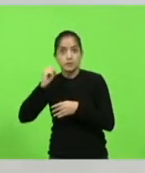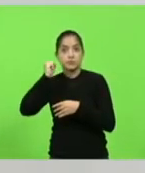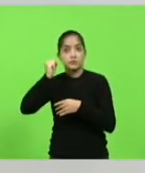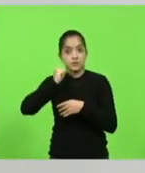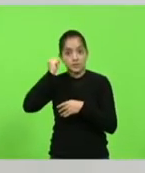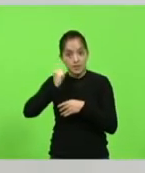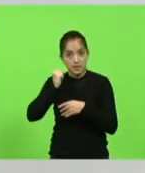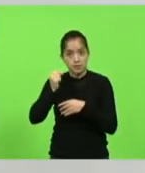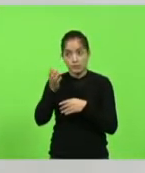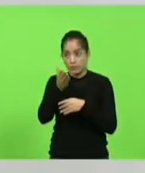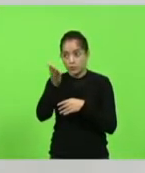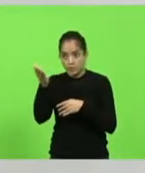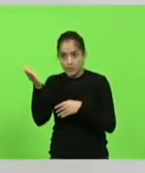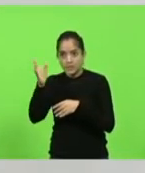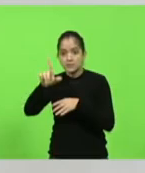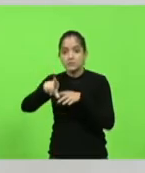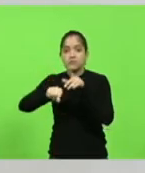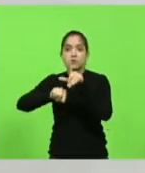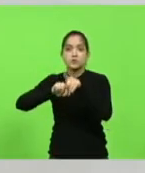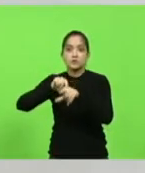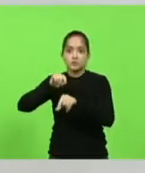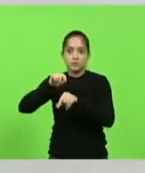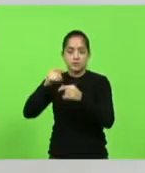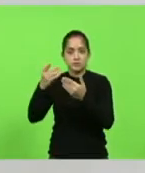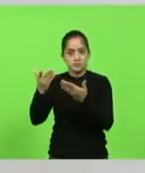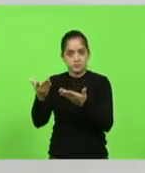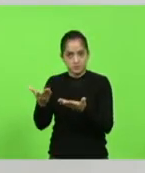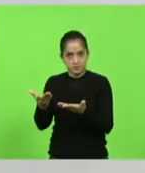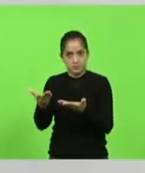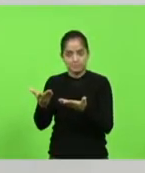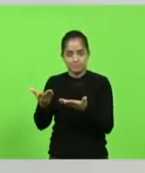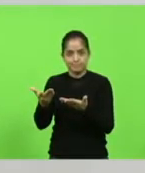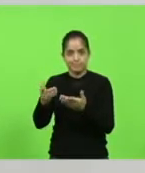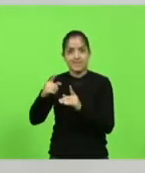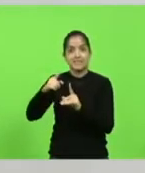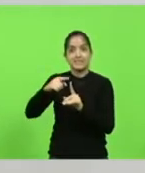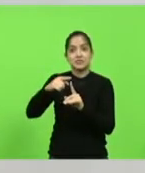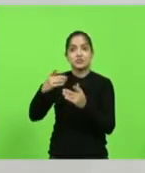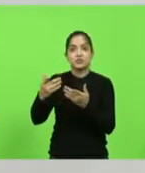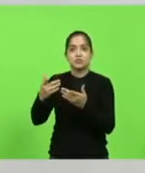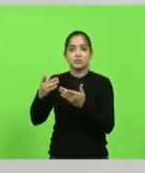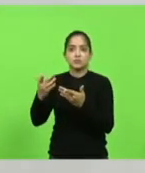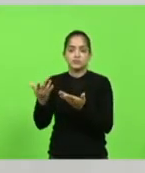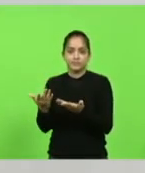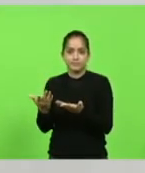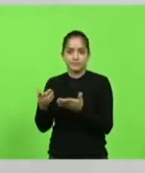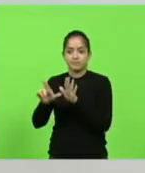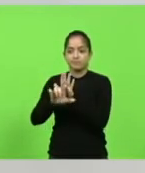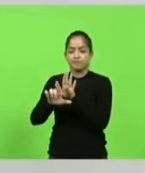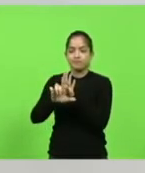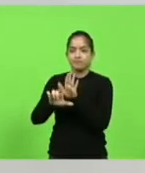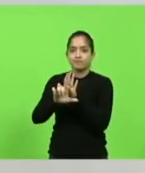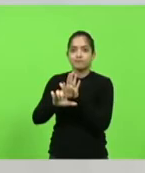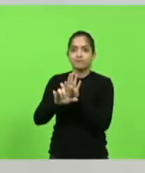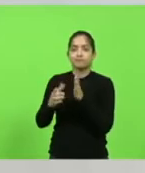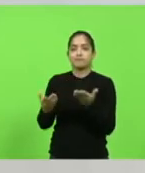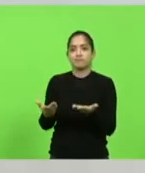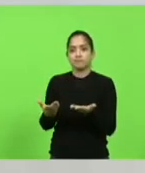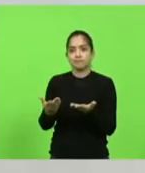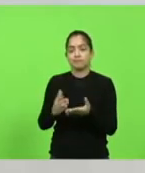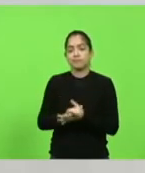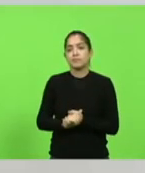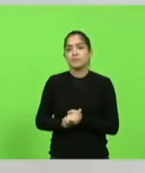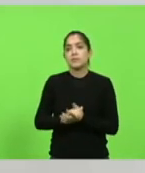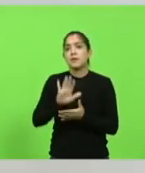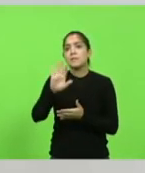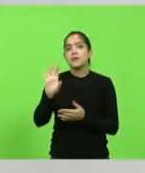que foram eleitos para esse tipo de legislação, não o Supremo Tribunal Federal. E o que acontece,